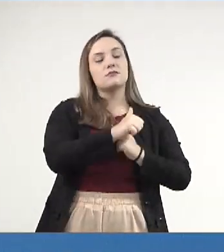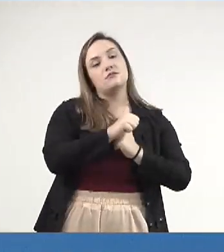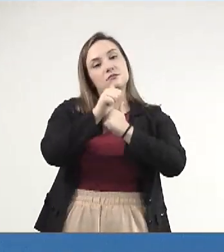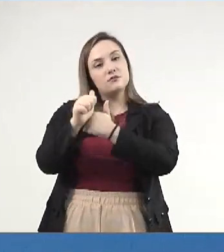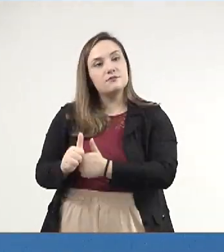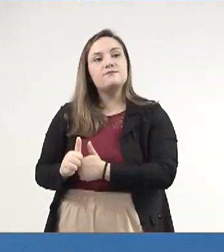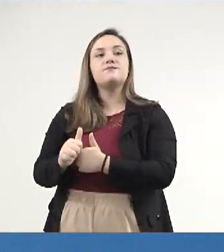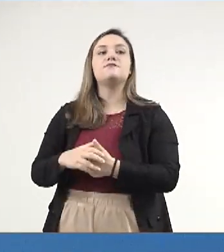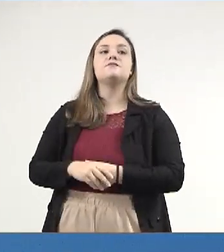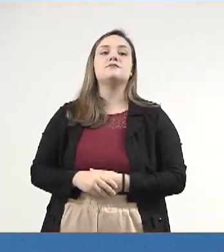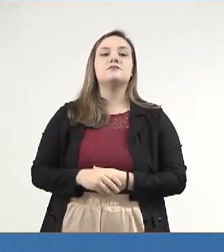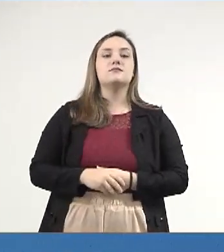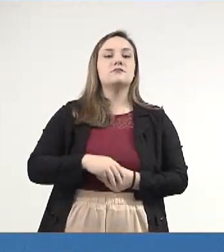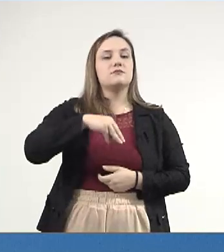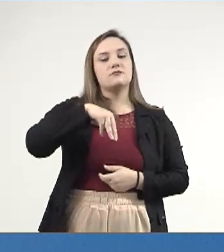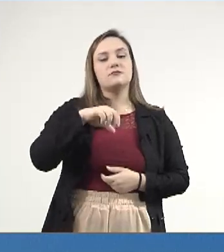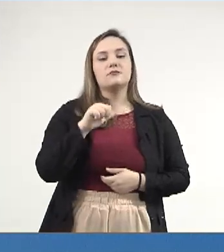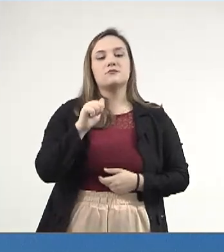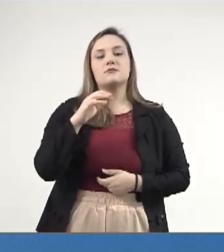Antônio algumas vezes, que é